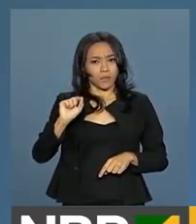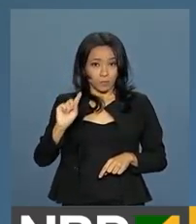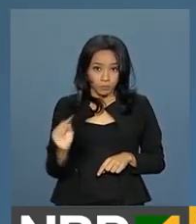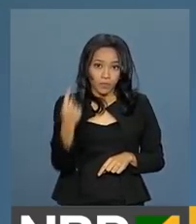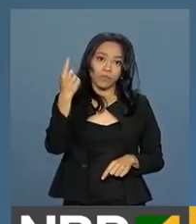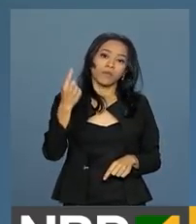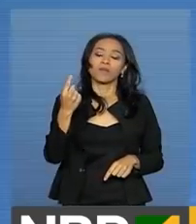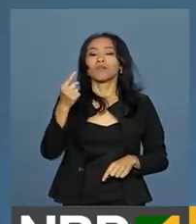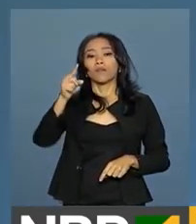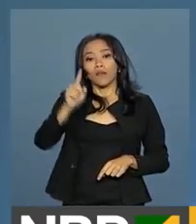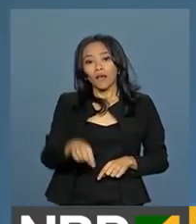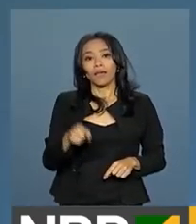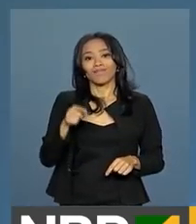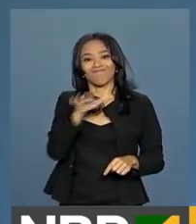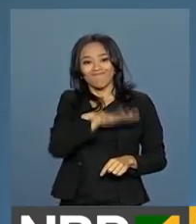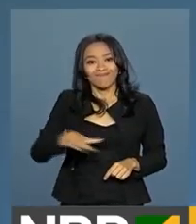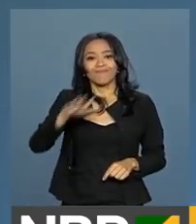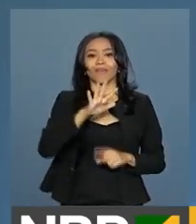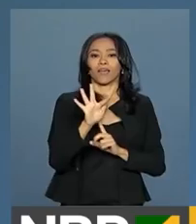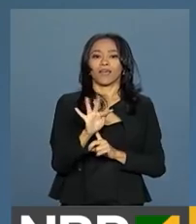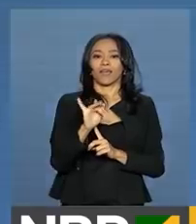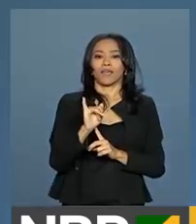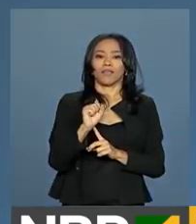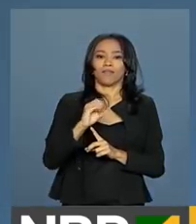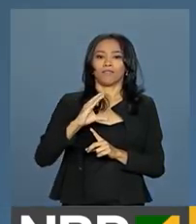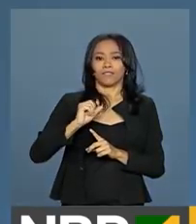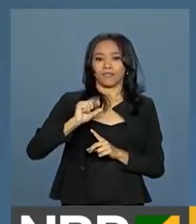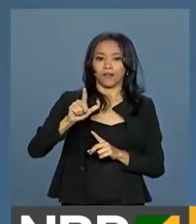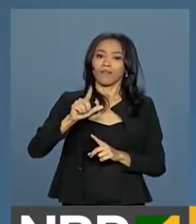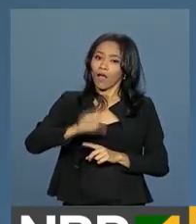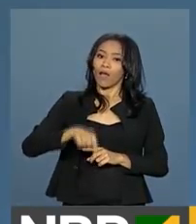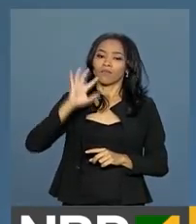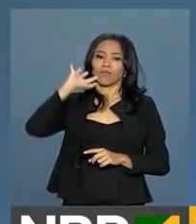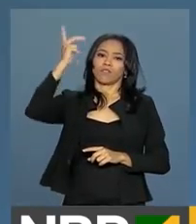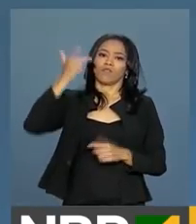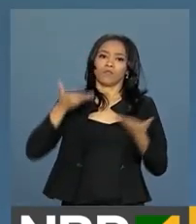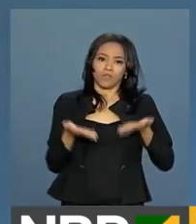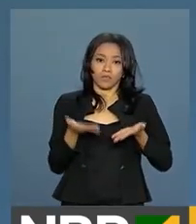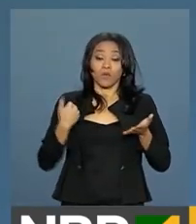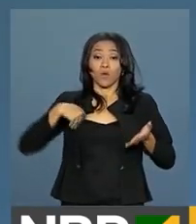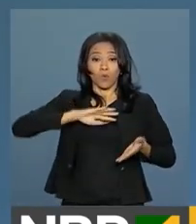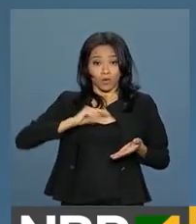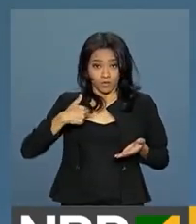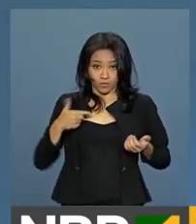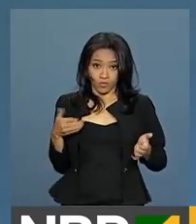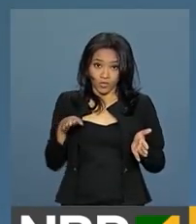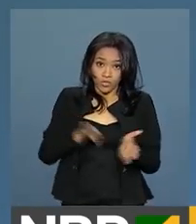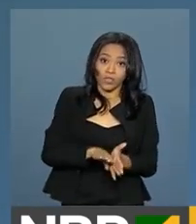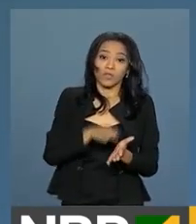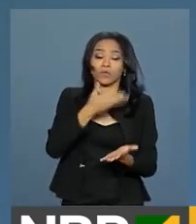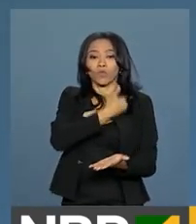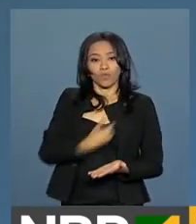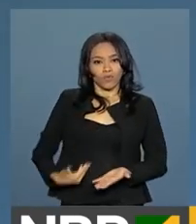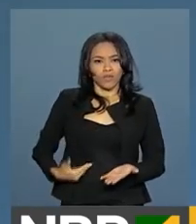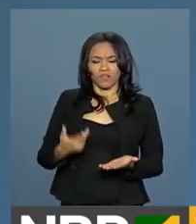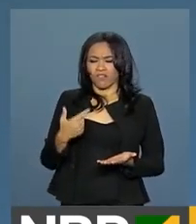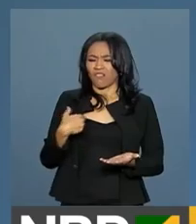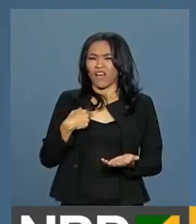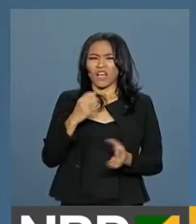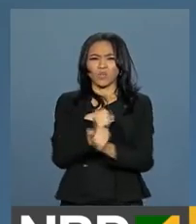atacar a questão fiscal foi o que fizemos quando chegamos ao governo o descontrole das contas